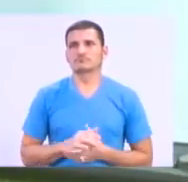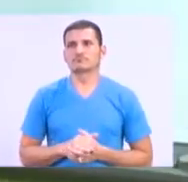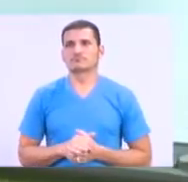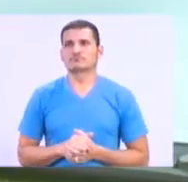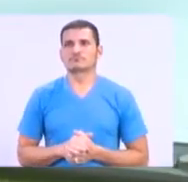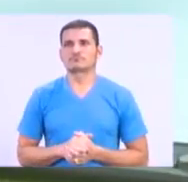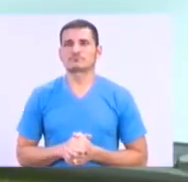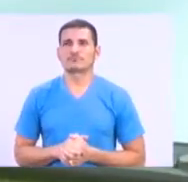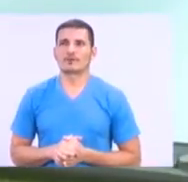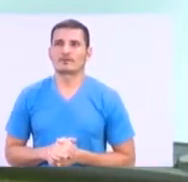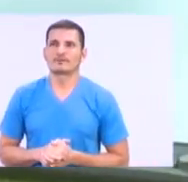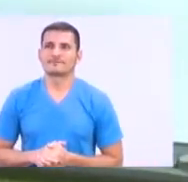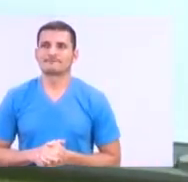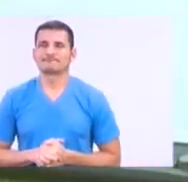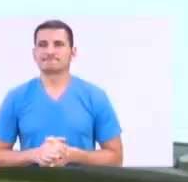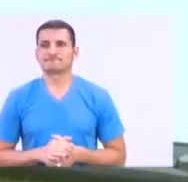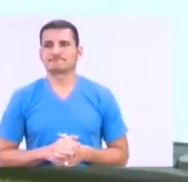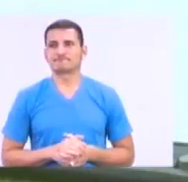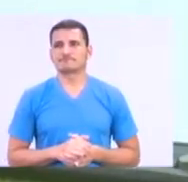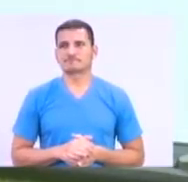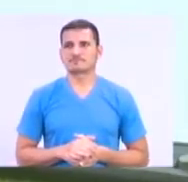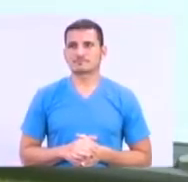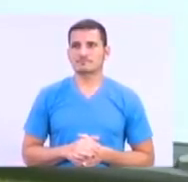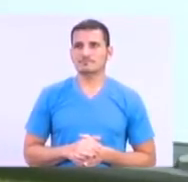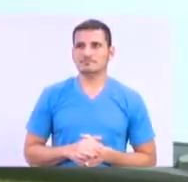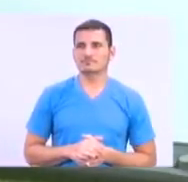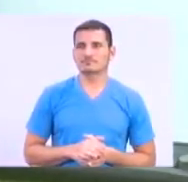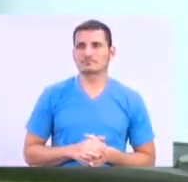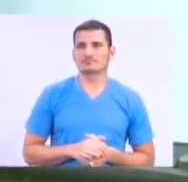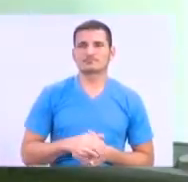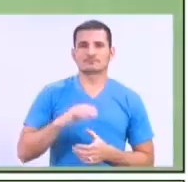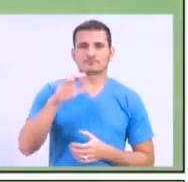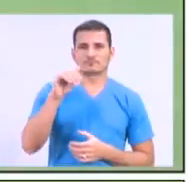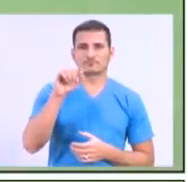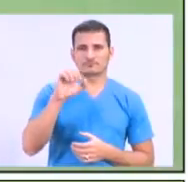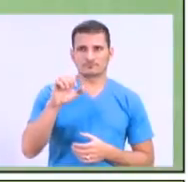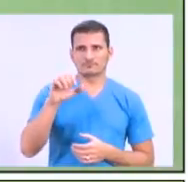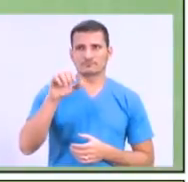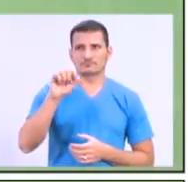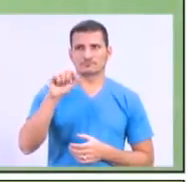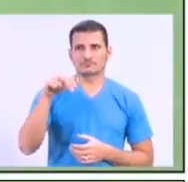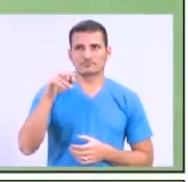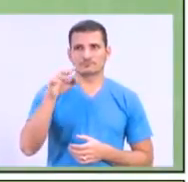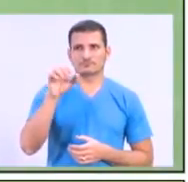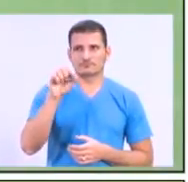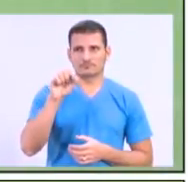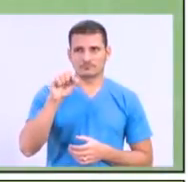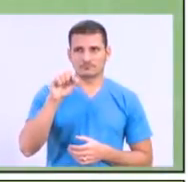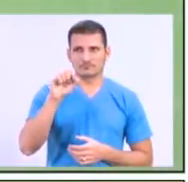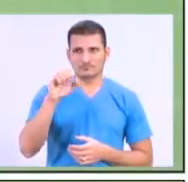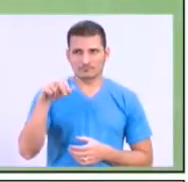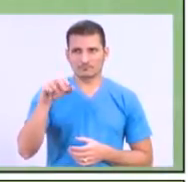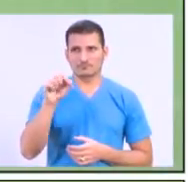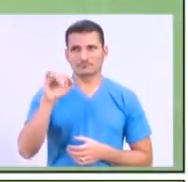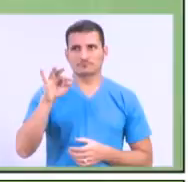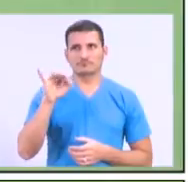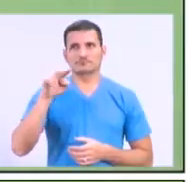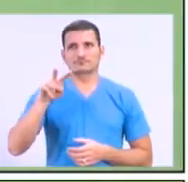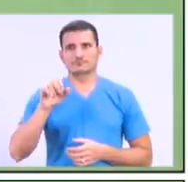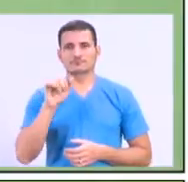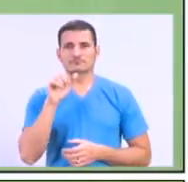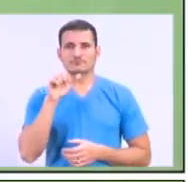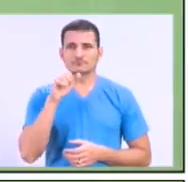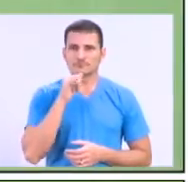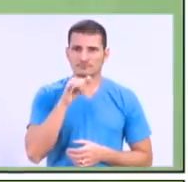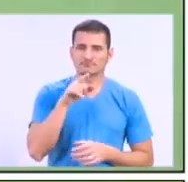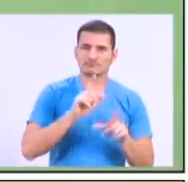você referenciou inicialmente. Então, case sensitive quer dizer o quê? Da mesma forma que você escreveu em minúsculo, você vai ter que